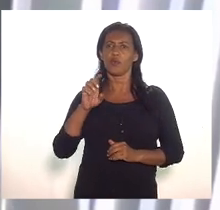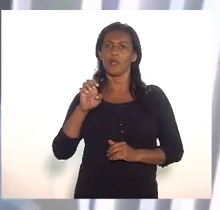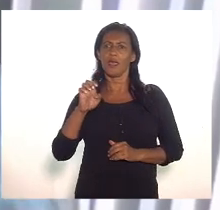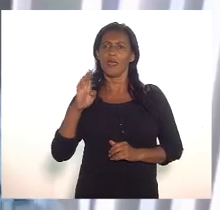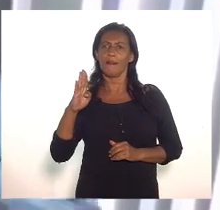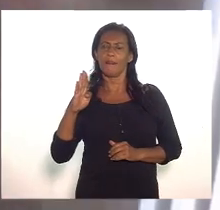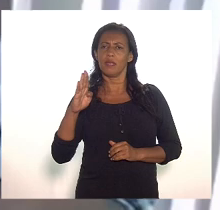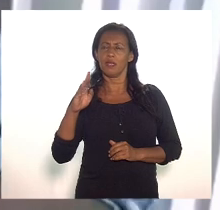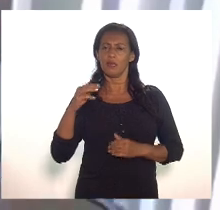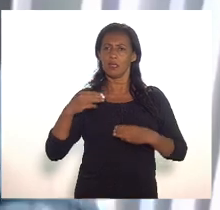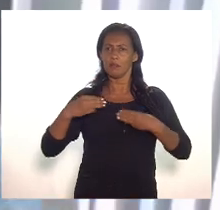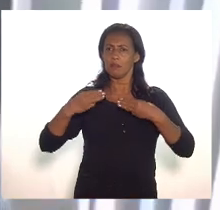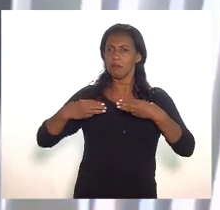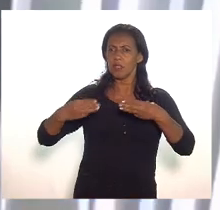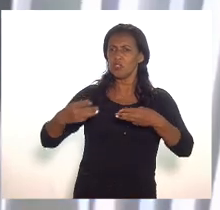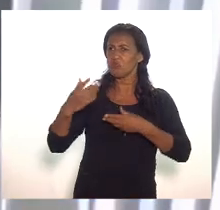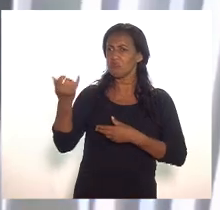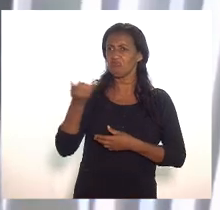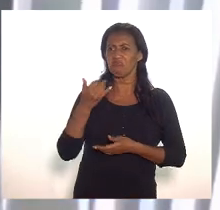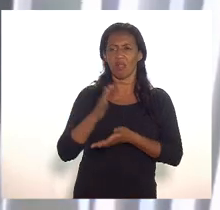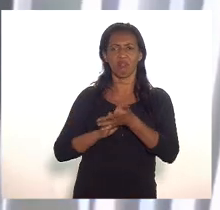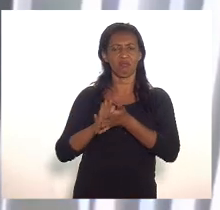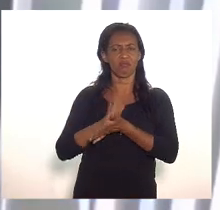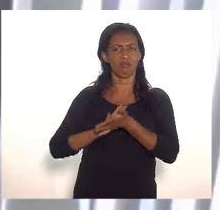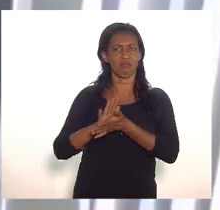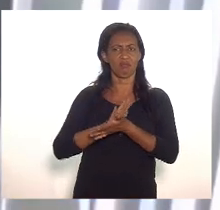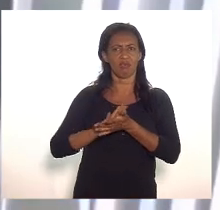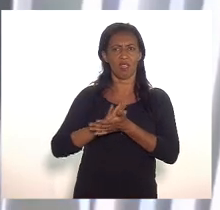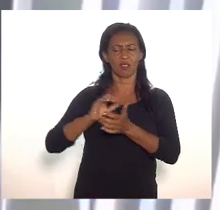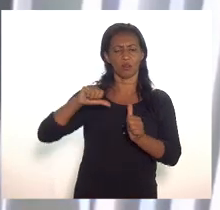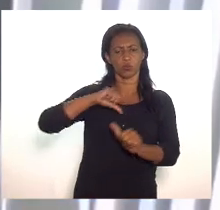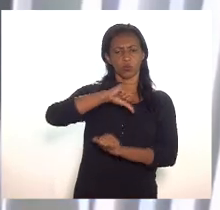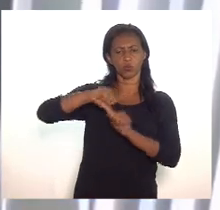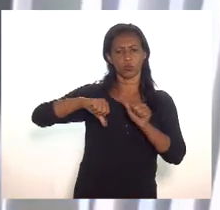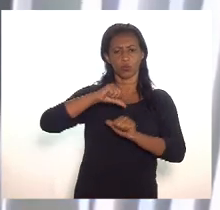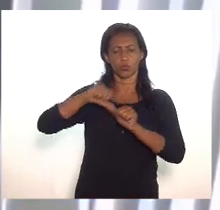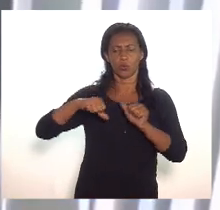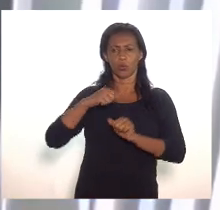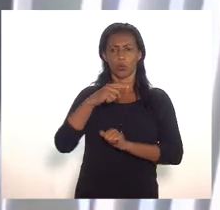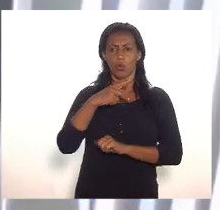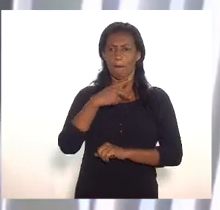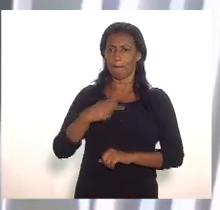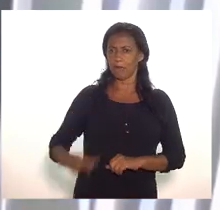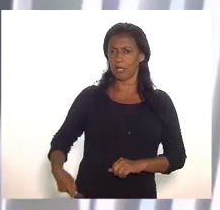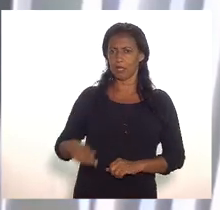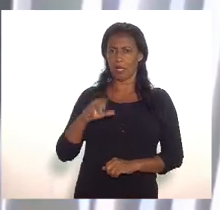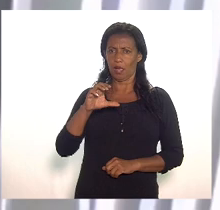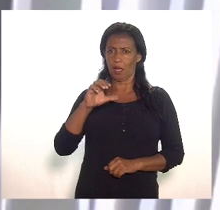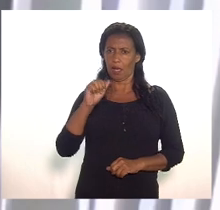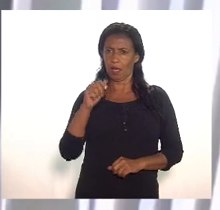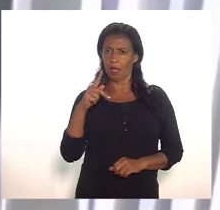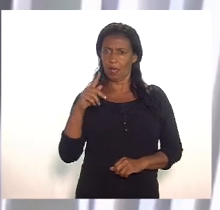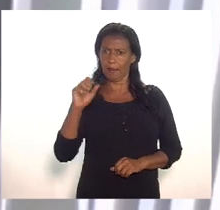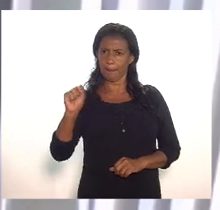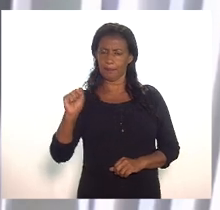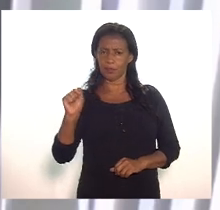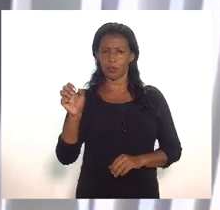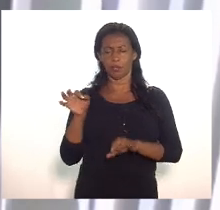o ministro não disse nada a respeito do Fundeb. Esse ministro trocou a presidência da CAPES, que é a Coordenação para